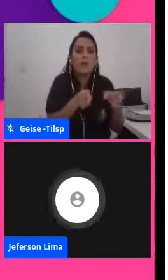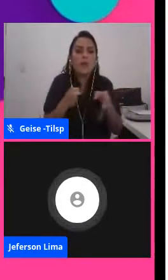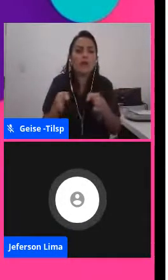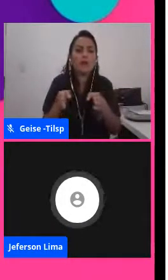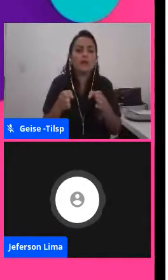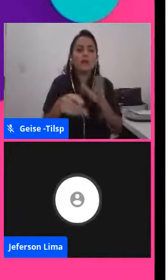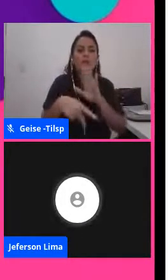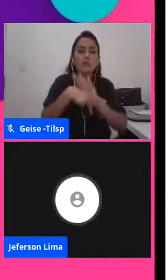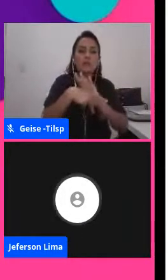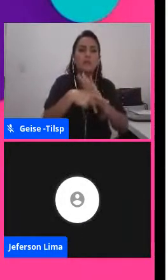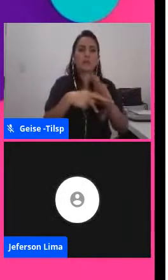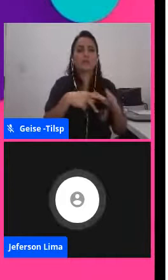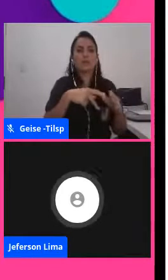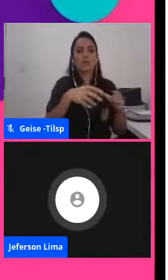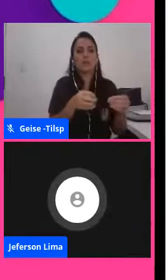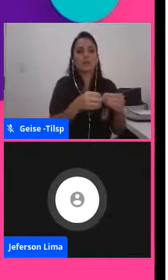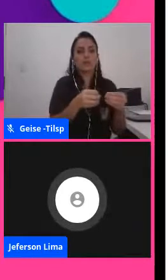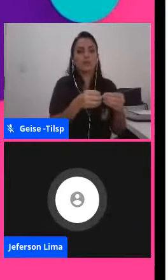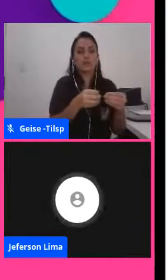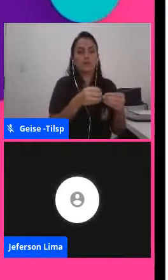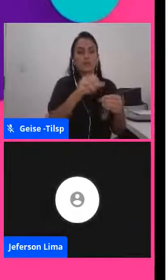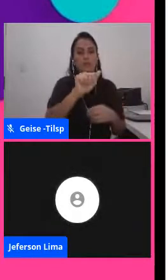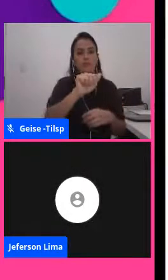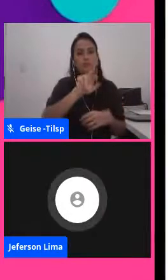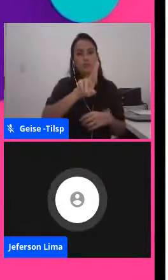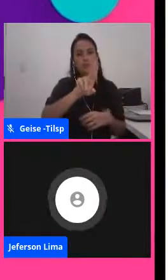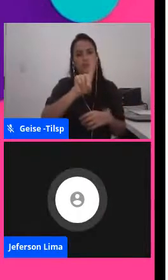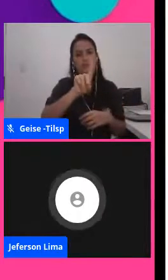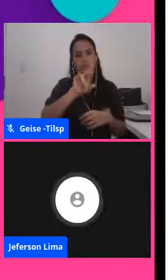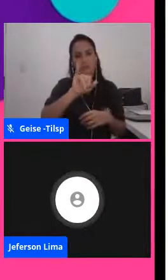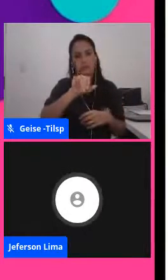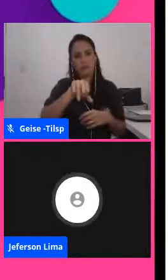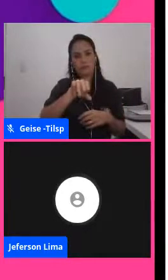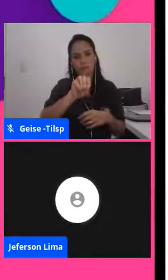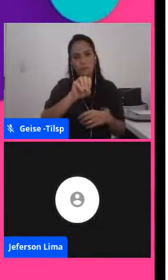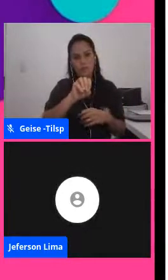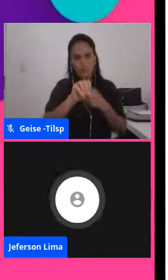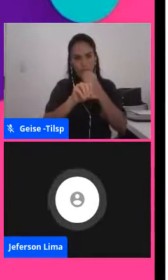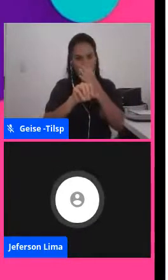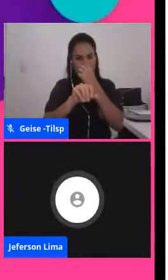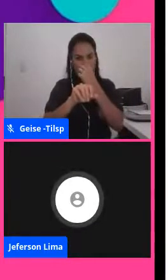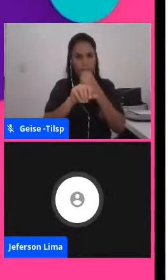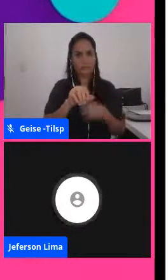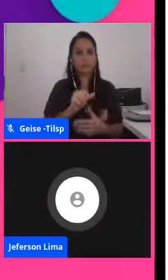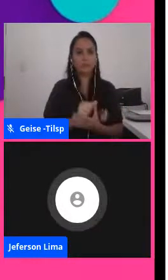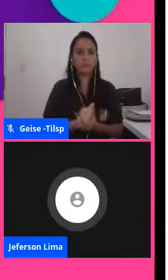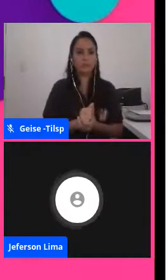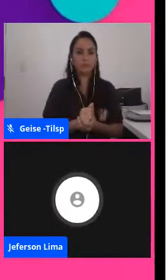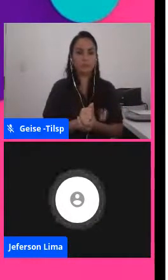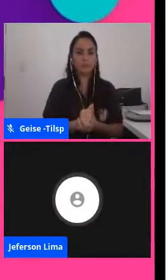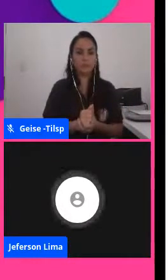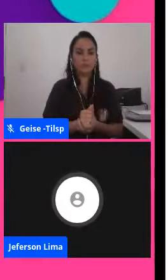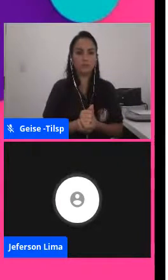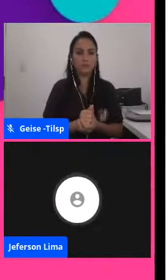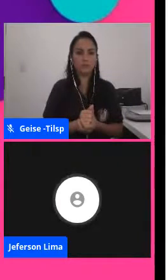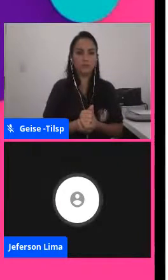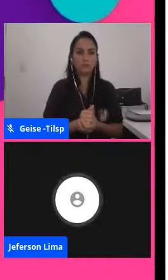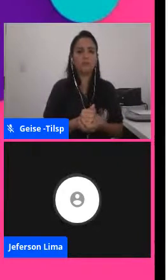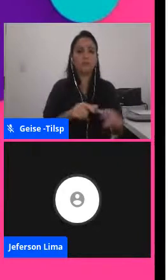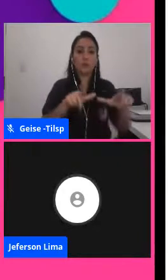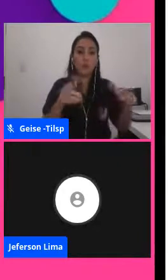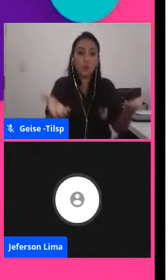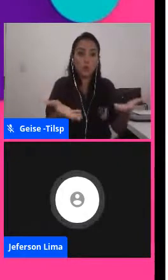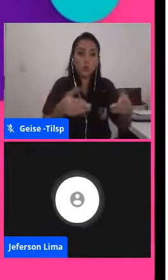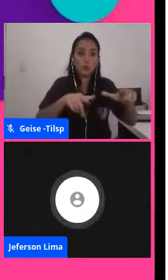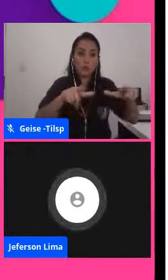ele tem um processador, ou melhor, um compilador gratuito, que é o AVR-GCC. Então, o Arduino, para ele existir do jeito que ele existe,